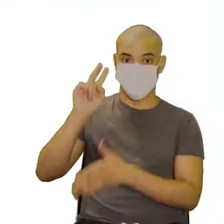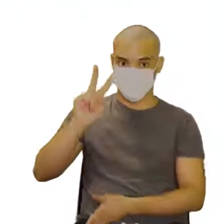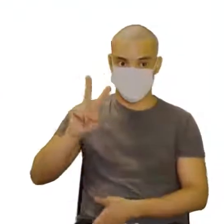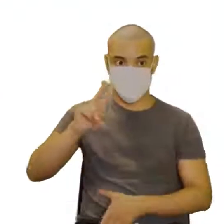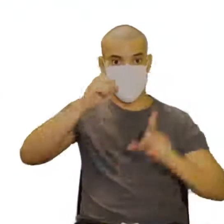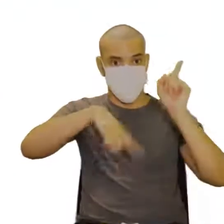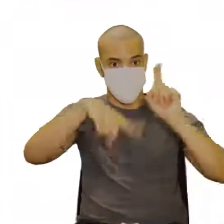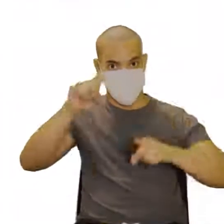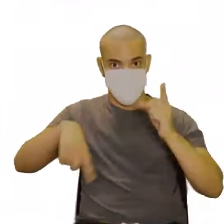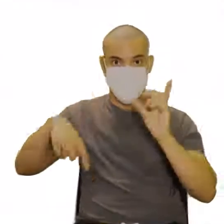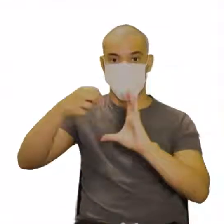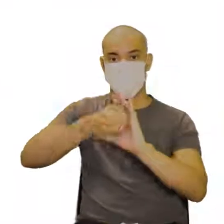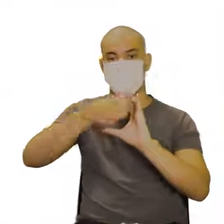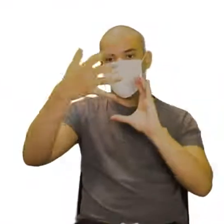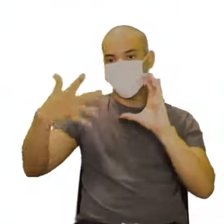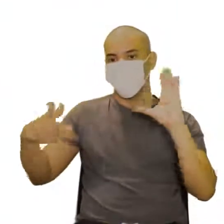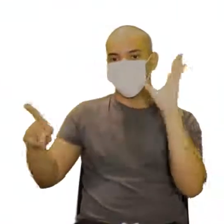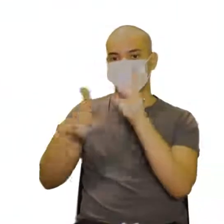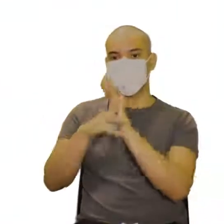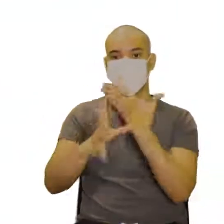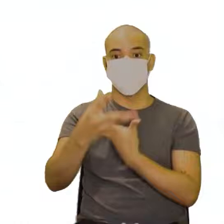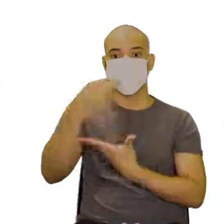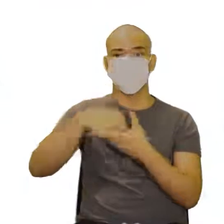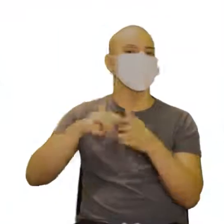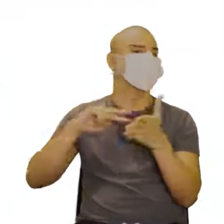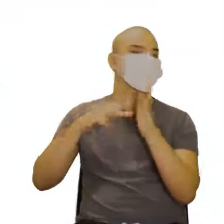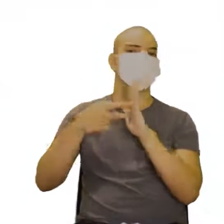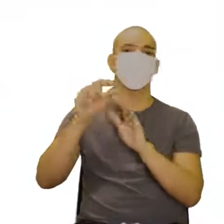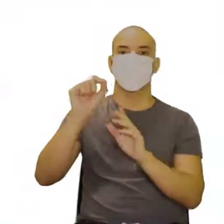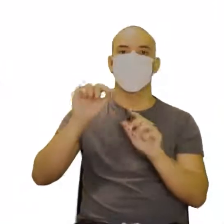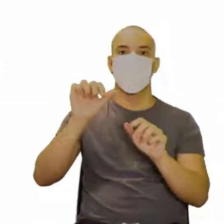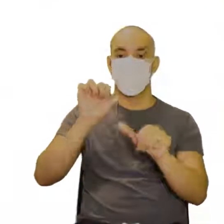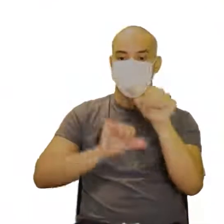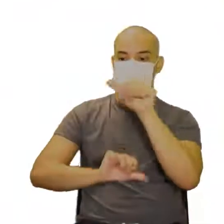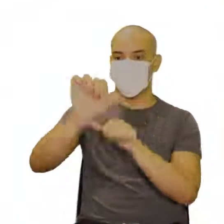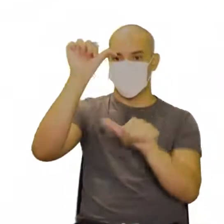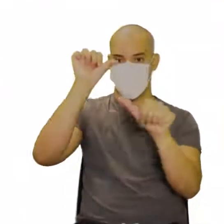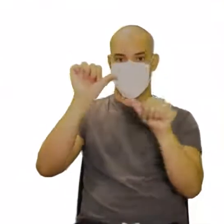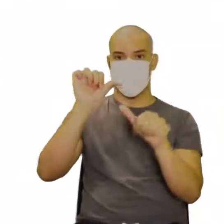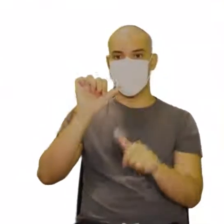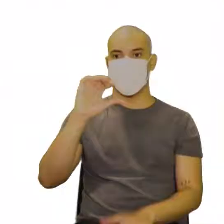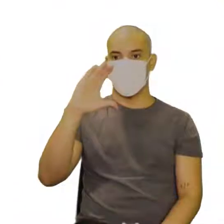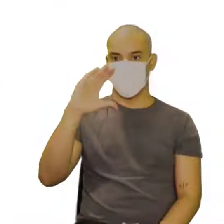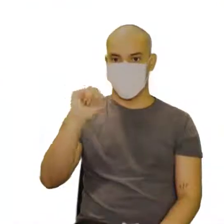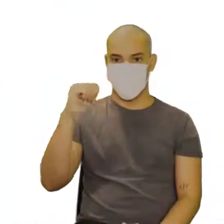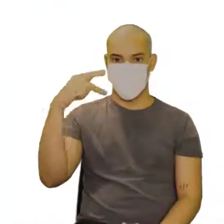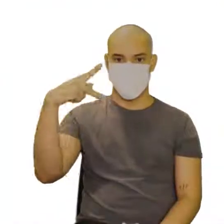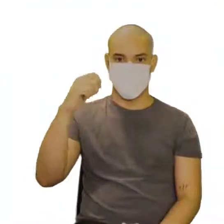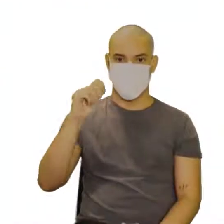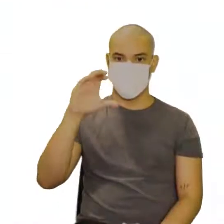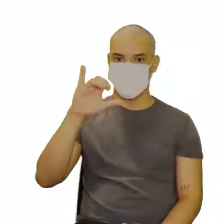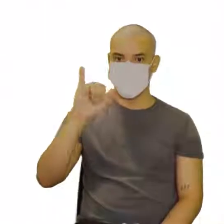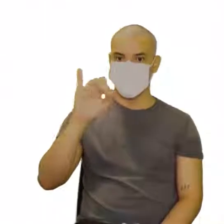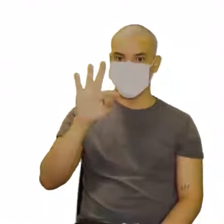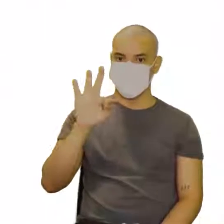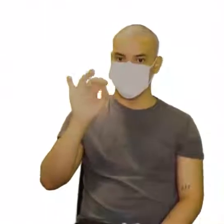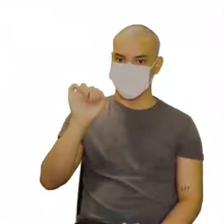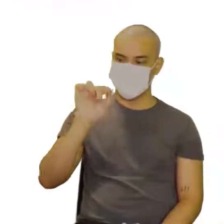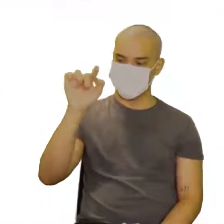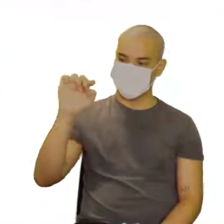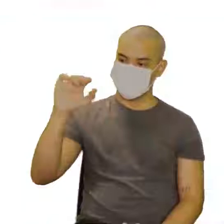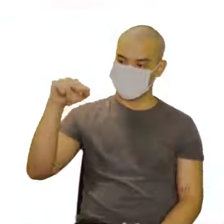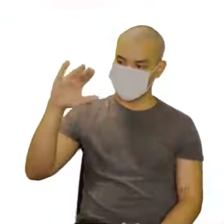as características geométricas do capacitor significa alterar sua capacitância. Isso eu falei para vocês, em questão de área, né? Em questão